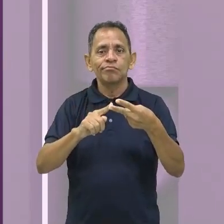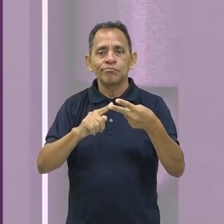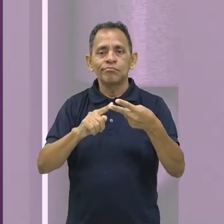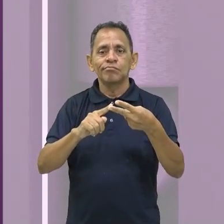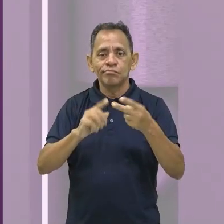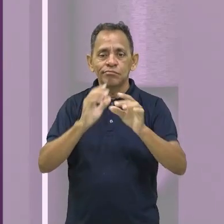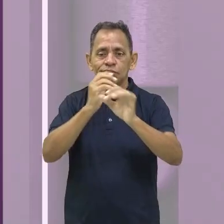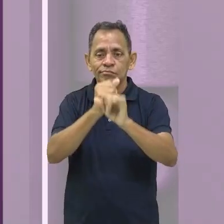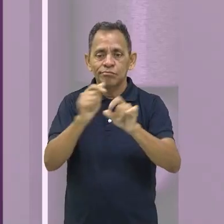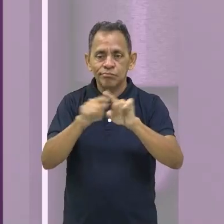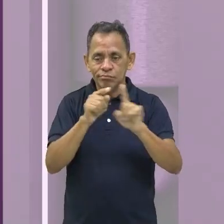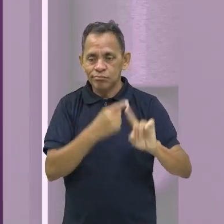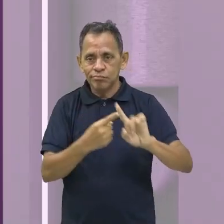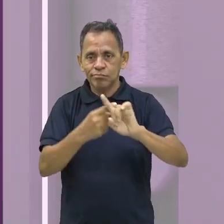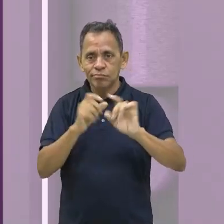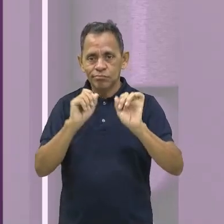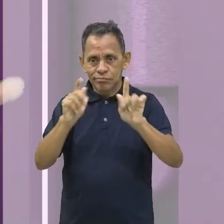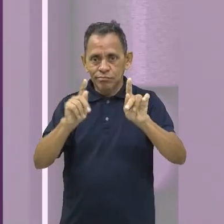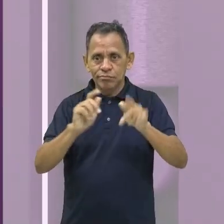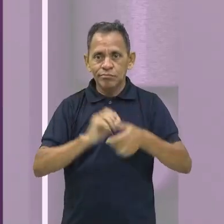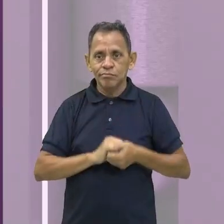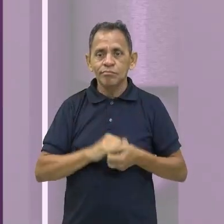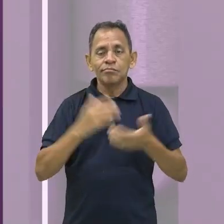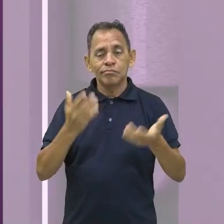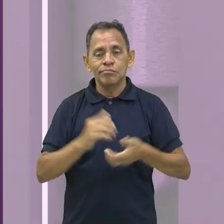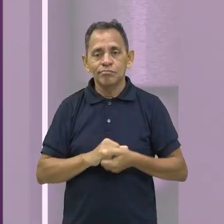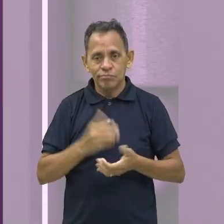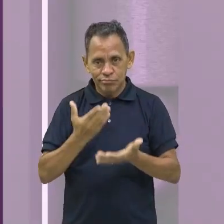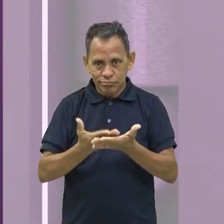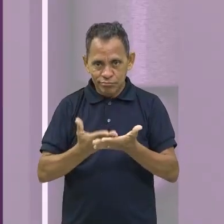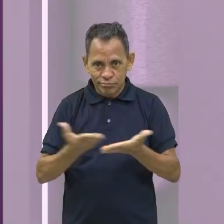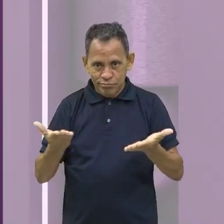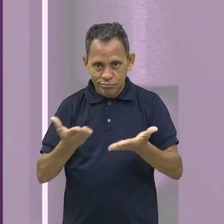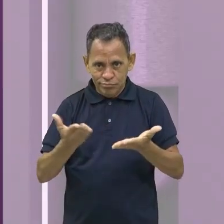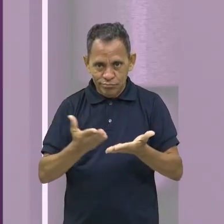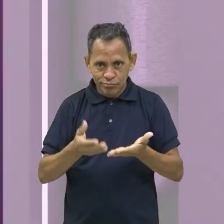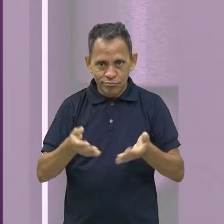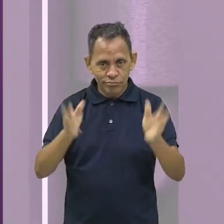essa multiplicação. Beleza? Bom, era isso que eu tinha para trazer para vocês.